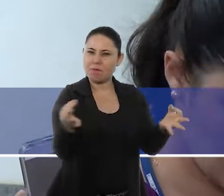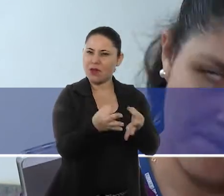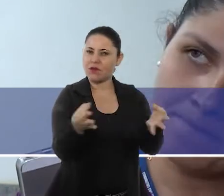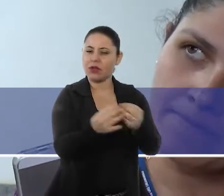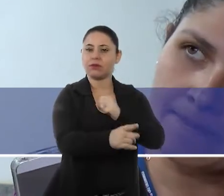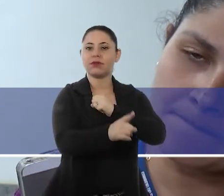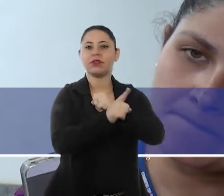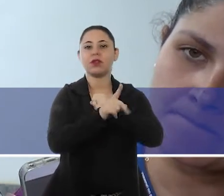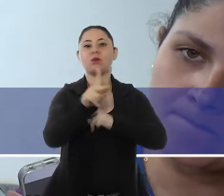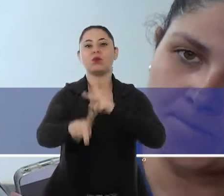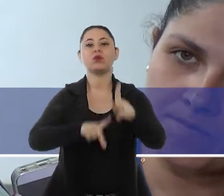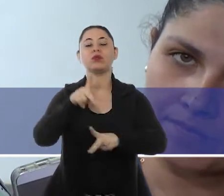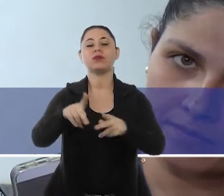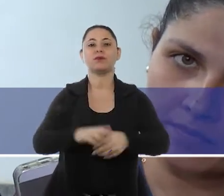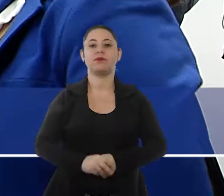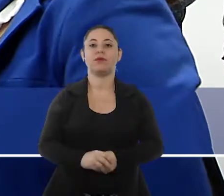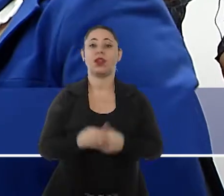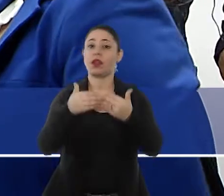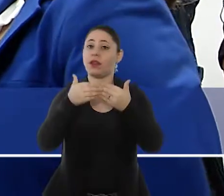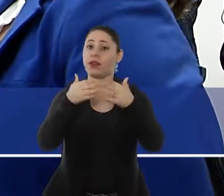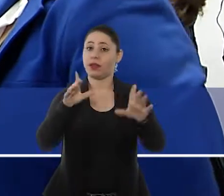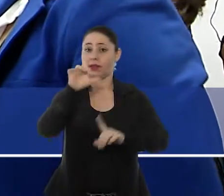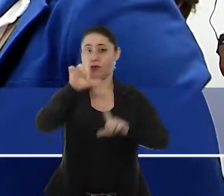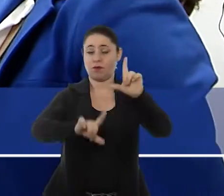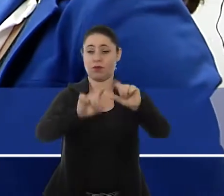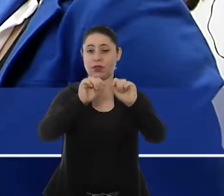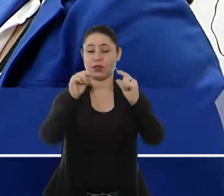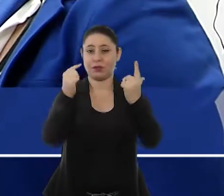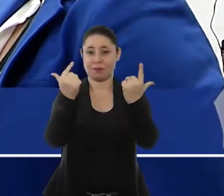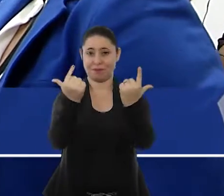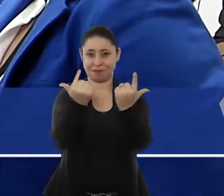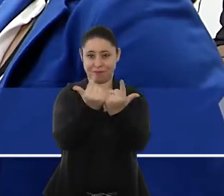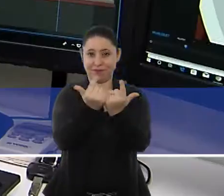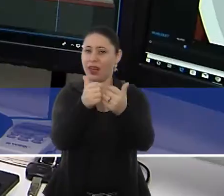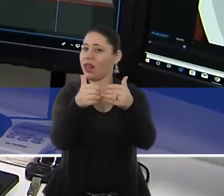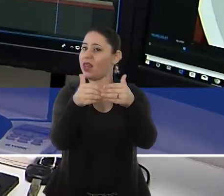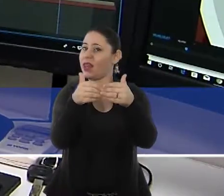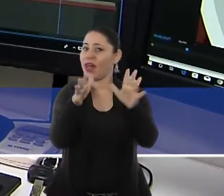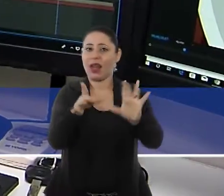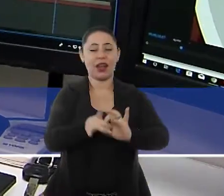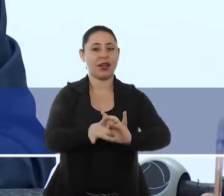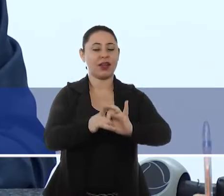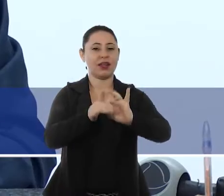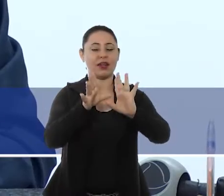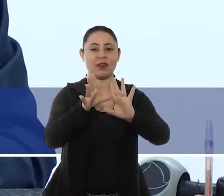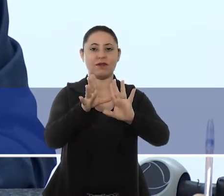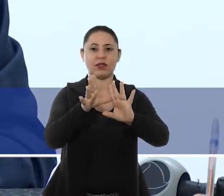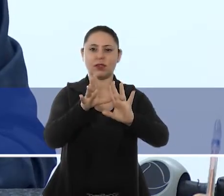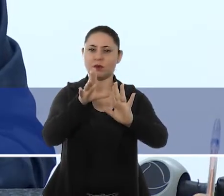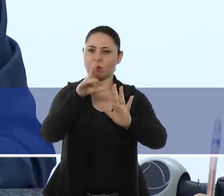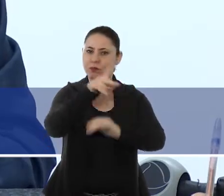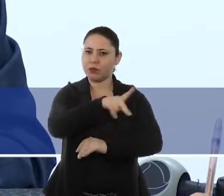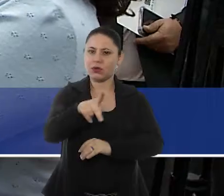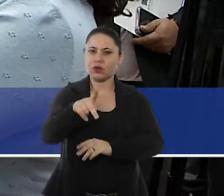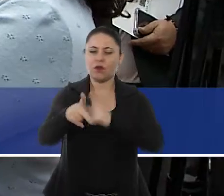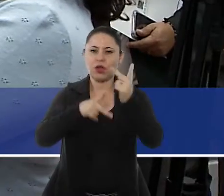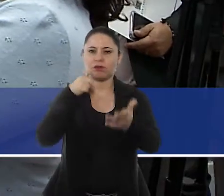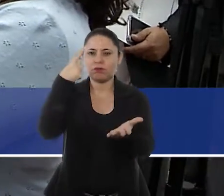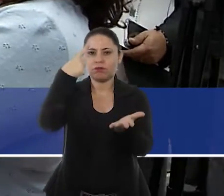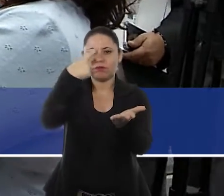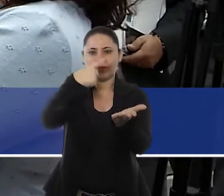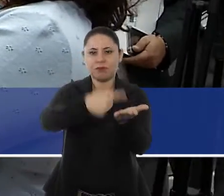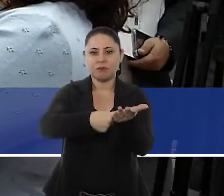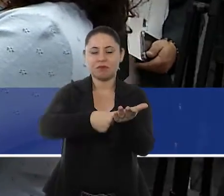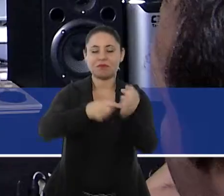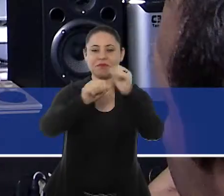bolados para poder atender bem a população. O lançamento da TV Assembleia em sinal aberto também reforçará, conforme o presidente da Alemes, o